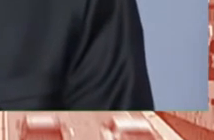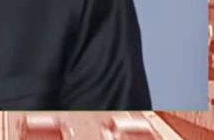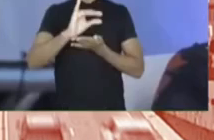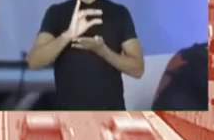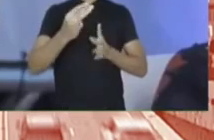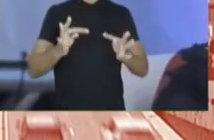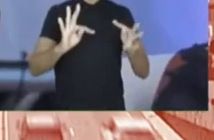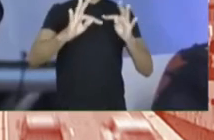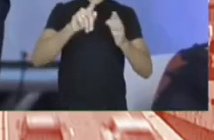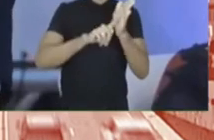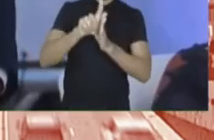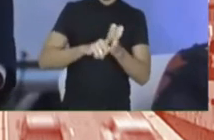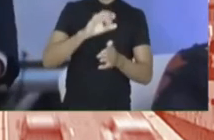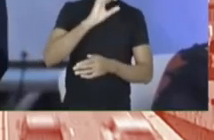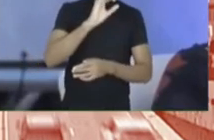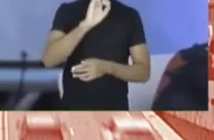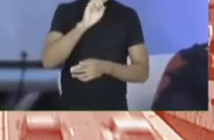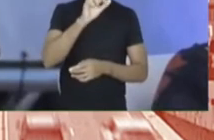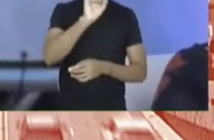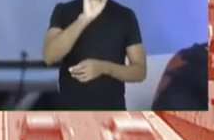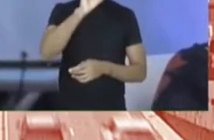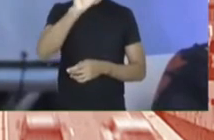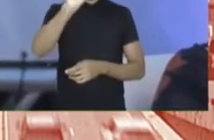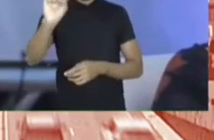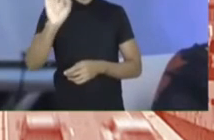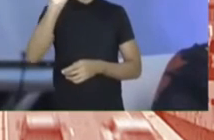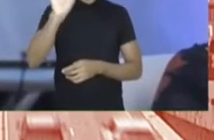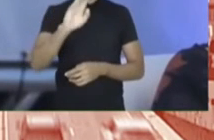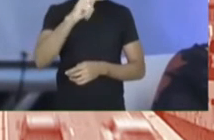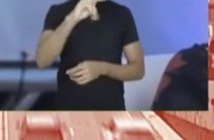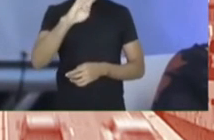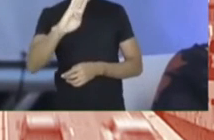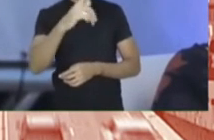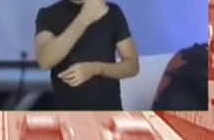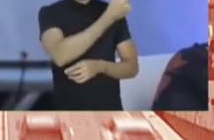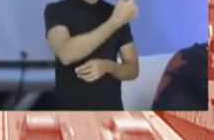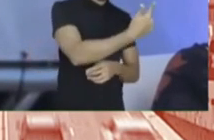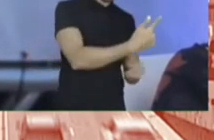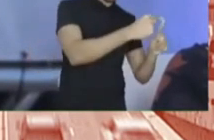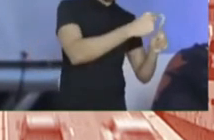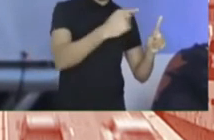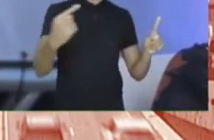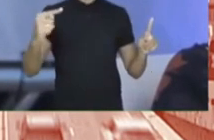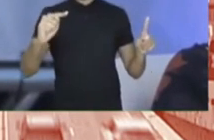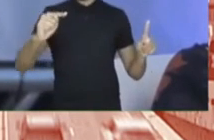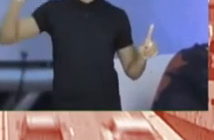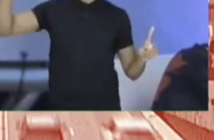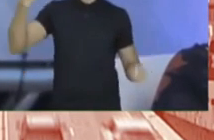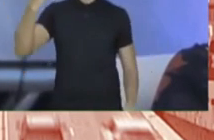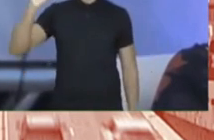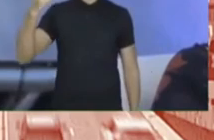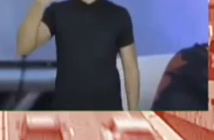ofensivo, né? Fosse mais pro ataque no primeiro debate que teve da Bandeirantes, do UOL, etc. Não deve esperar muitas mudanças na